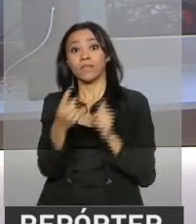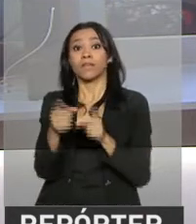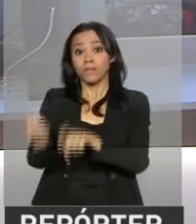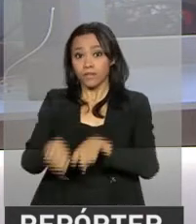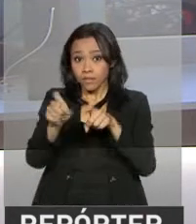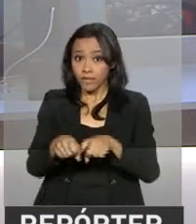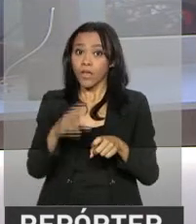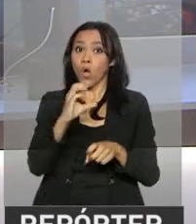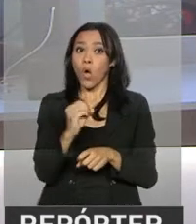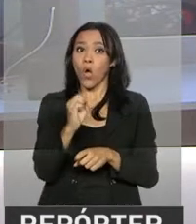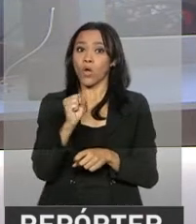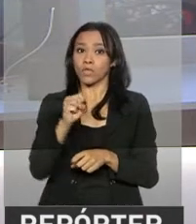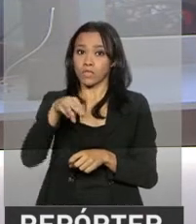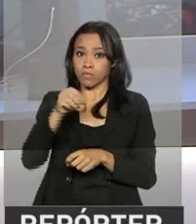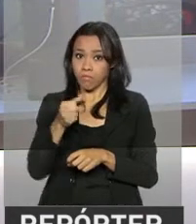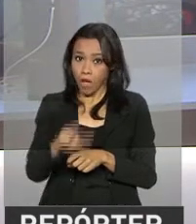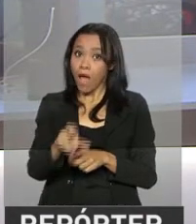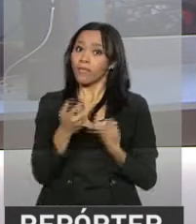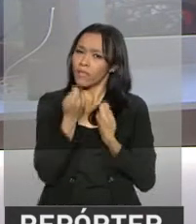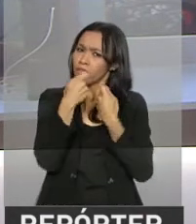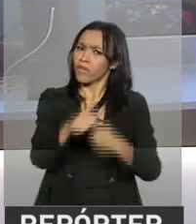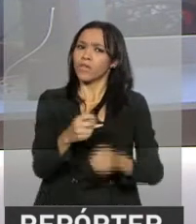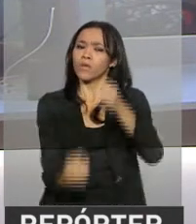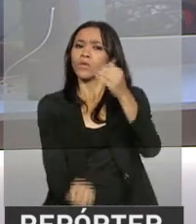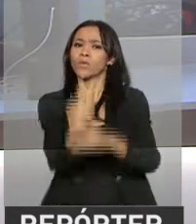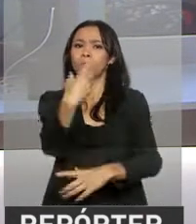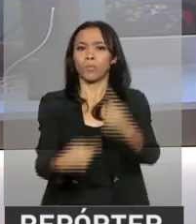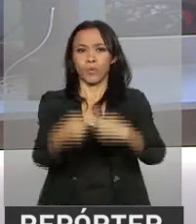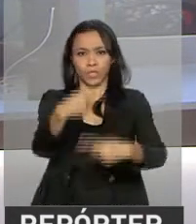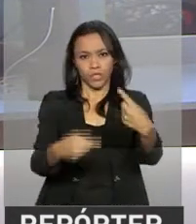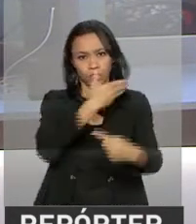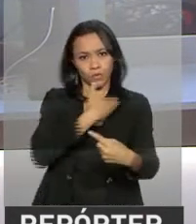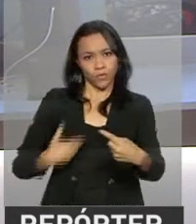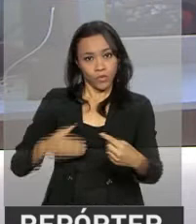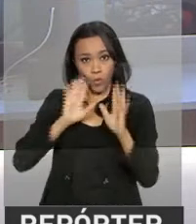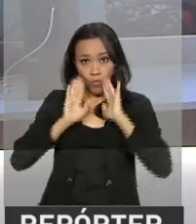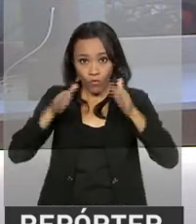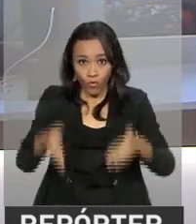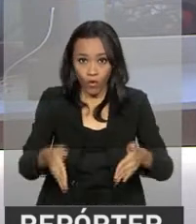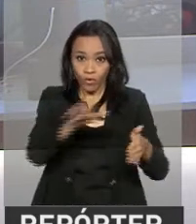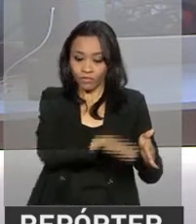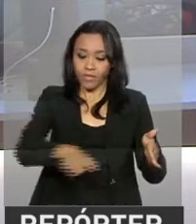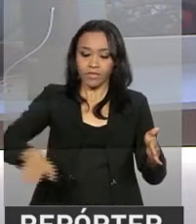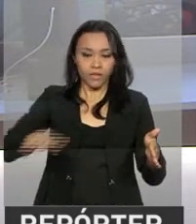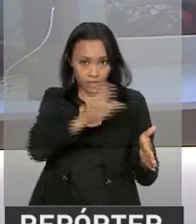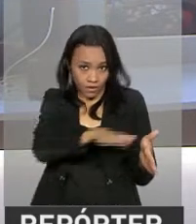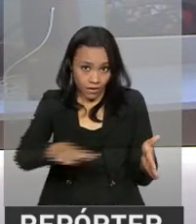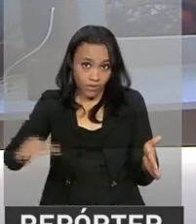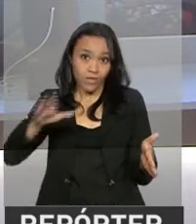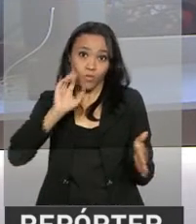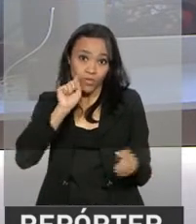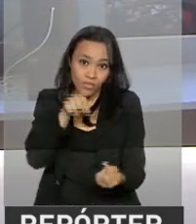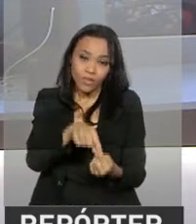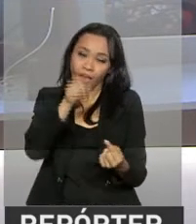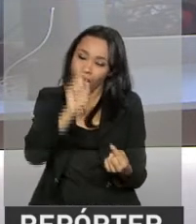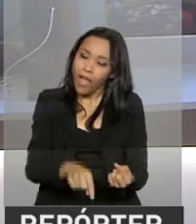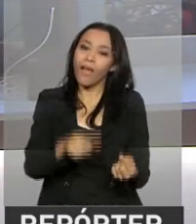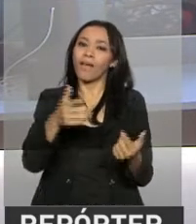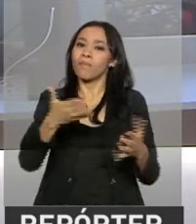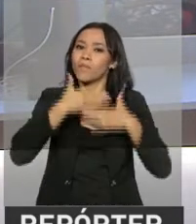defendeu a implantação de políticas públicas com foco na primeira infância A ideia é ter melhores resultados